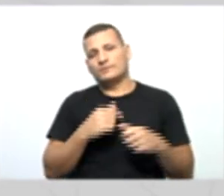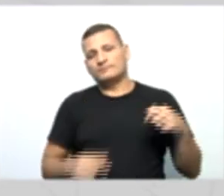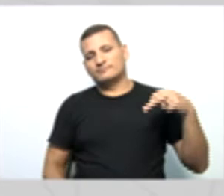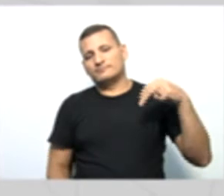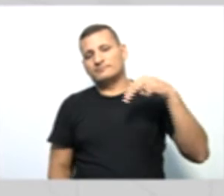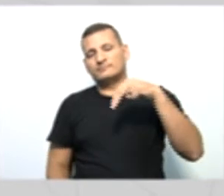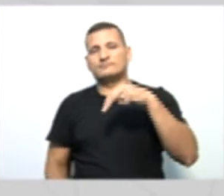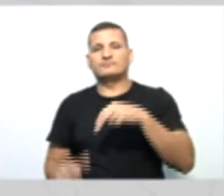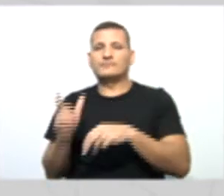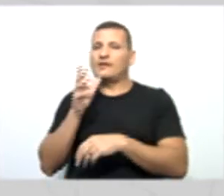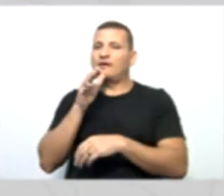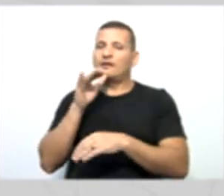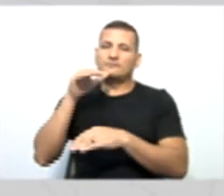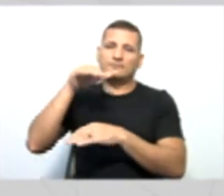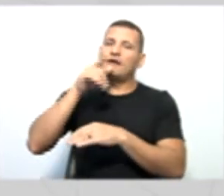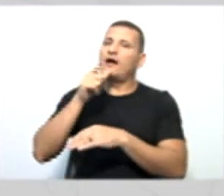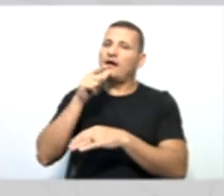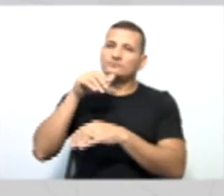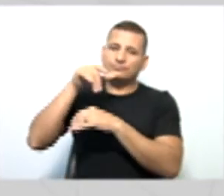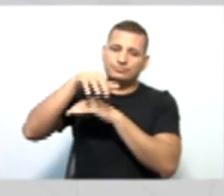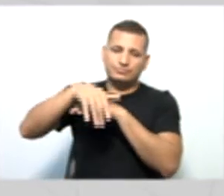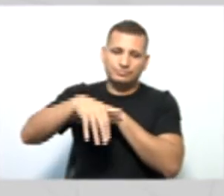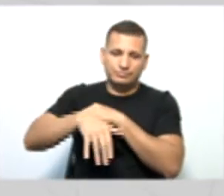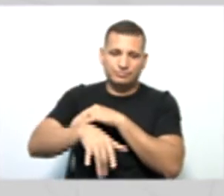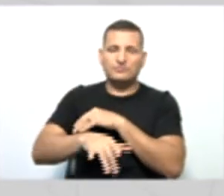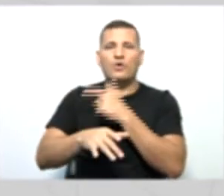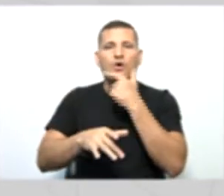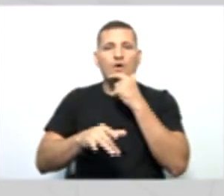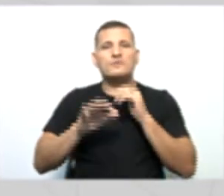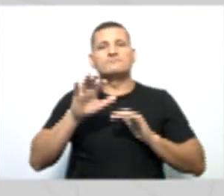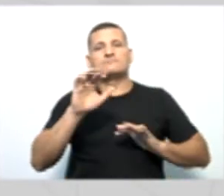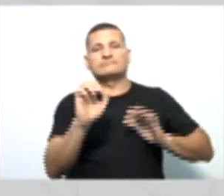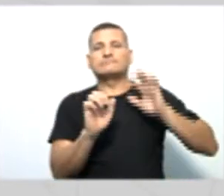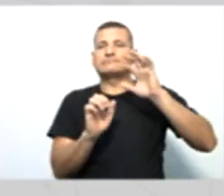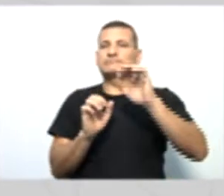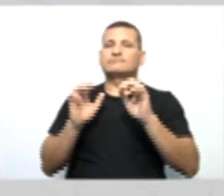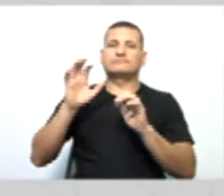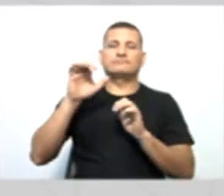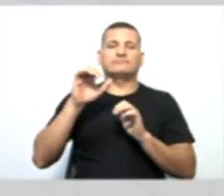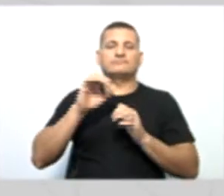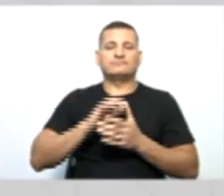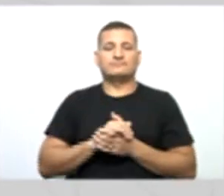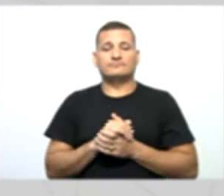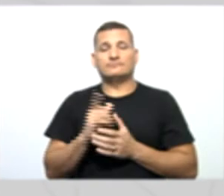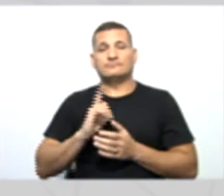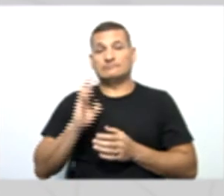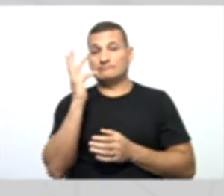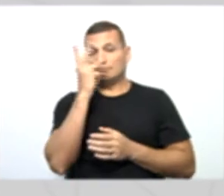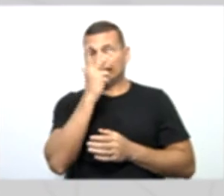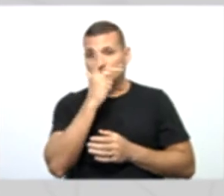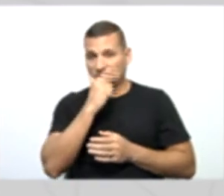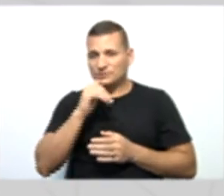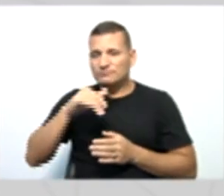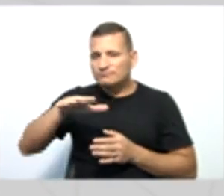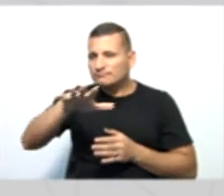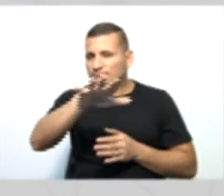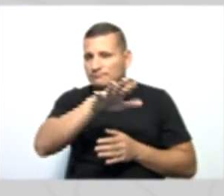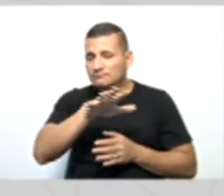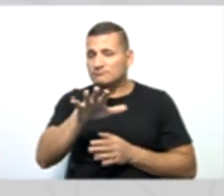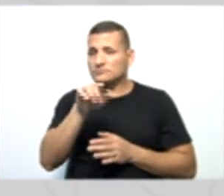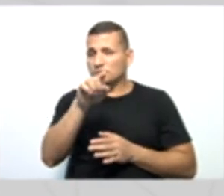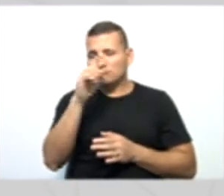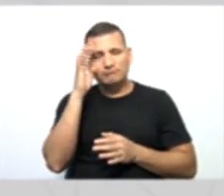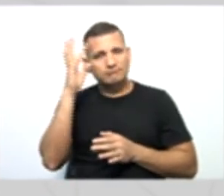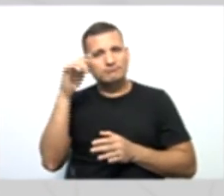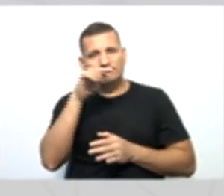uma cachoeira, um homenzinho subindo algum monte e tem uma paisagem belíssima. O que será que vocês pensaram, refletiram